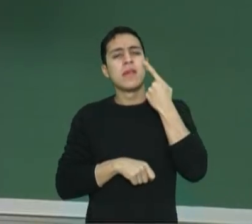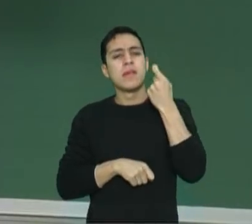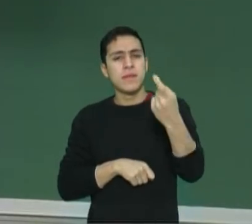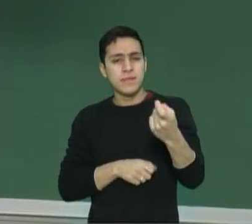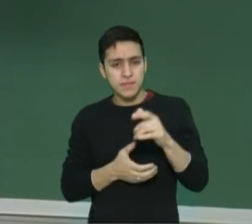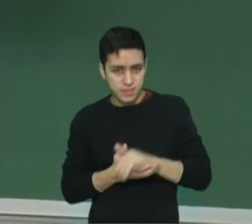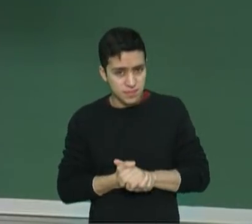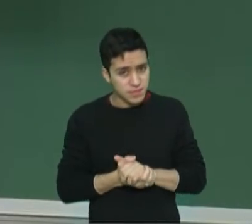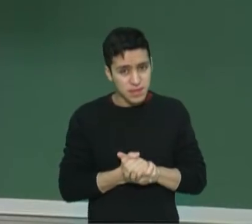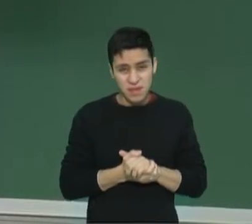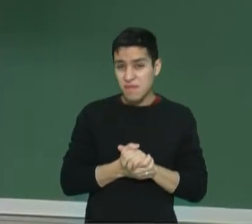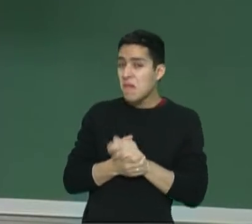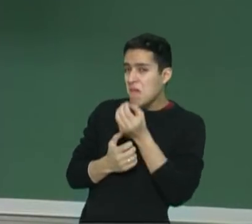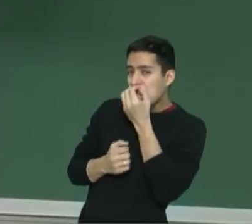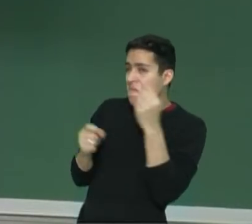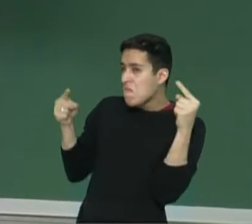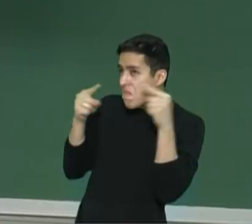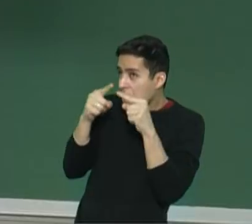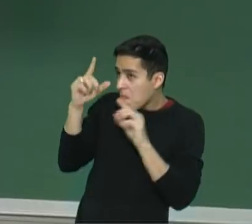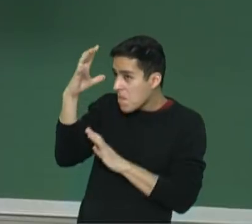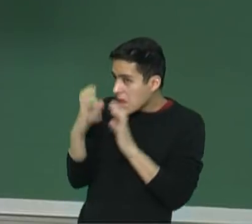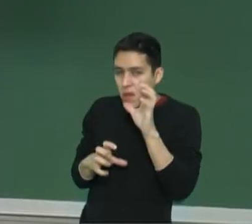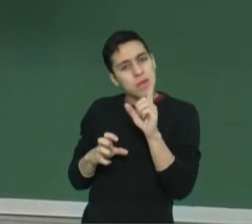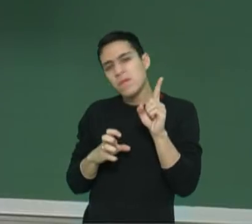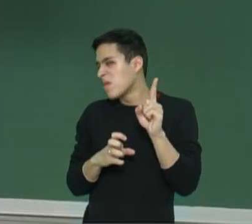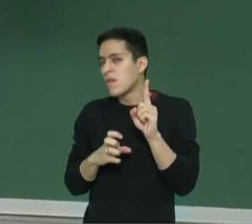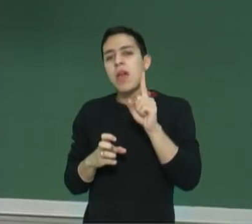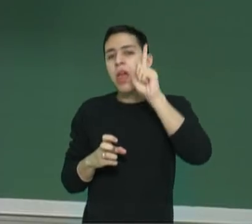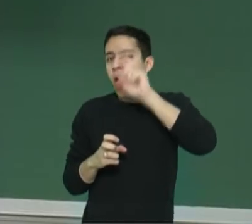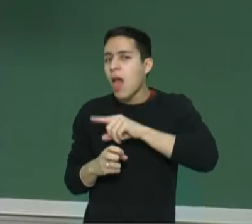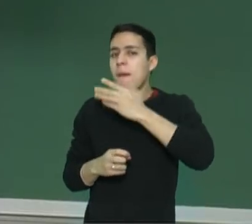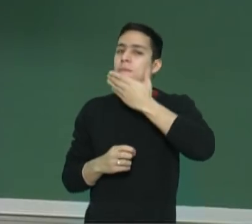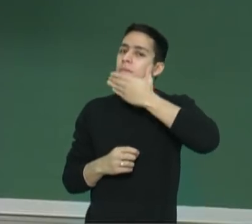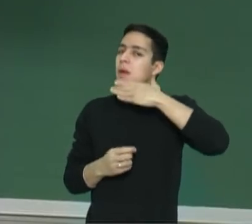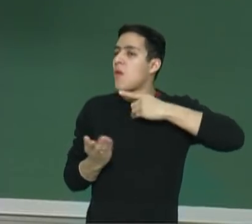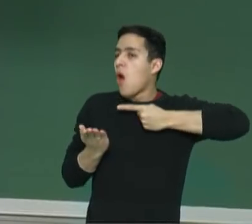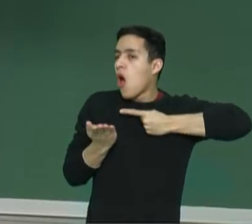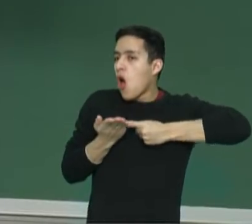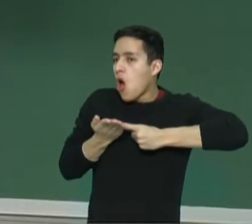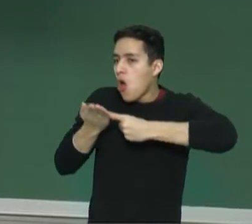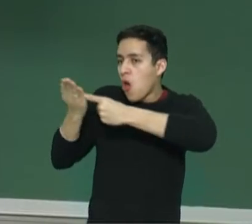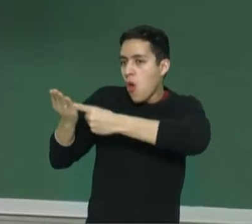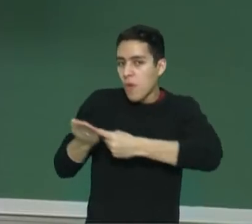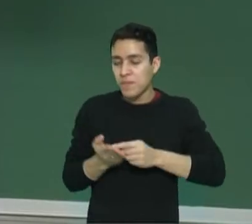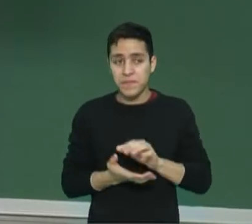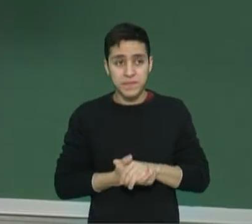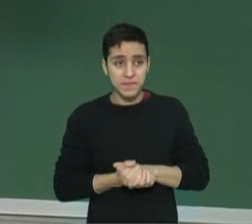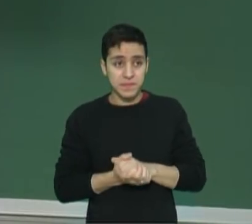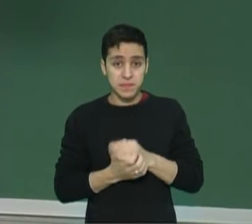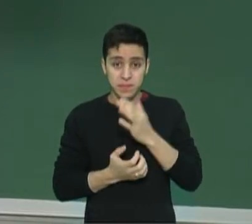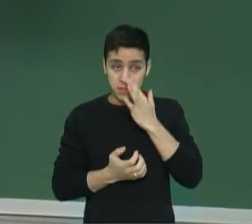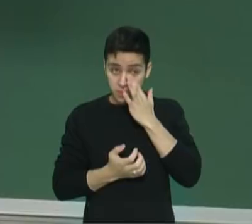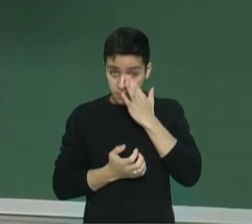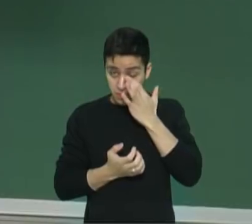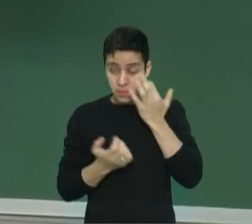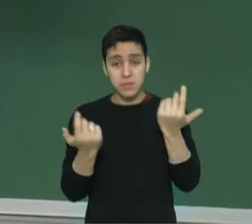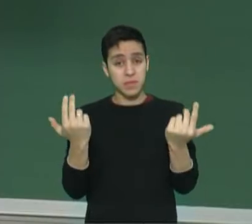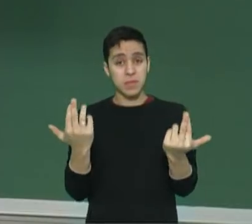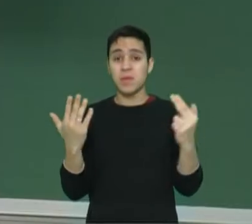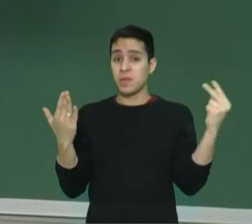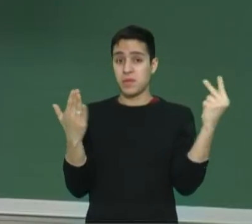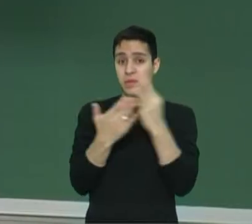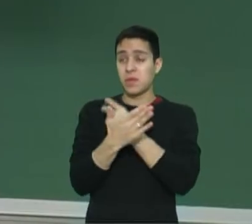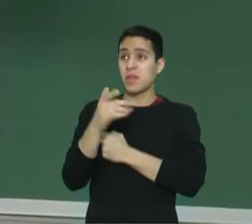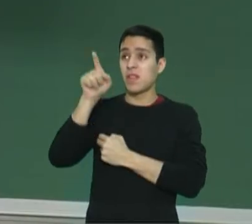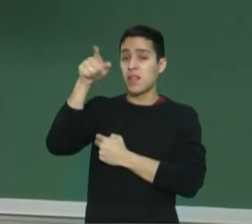É viável brigar? Não. Então, a gente faz um acordo. Também foi feita a mesma coisa com a Inglaterra.